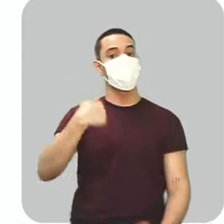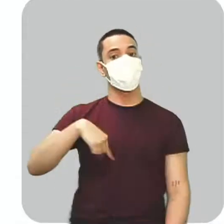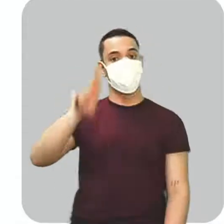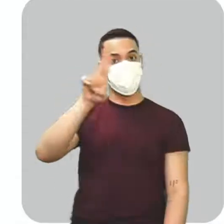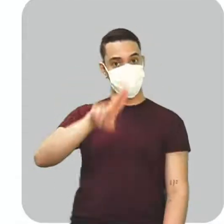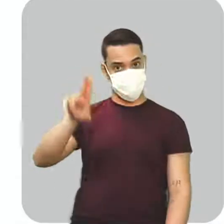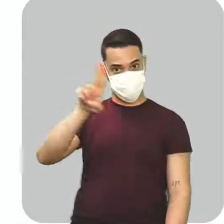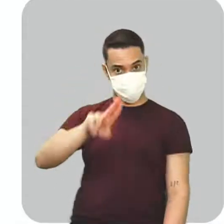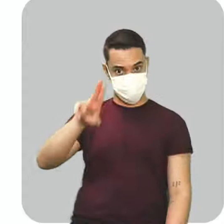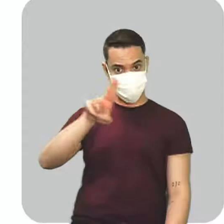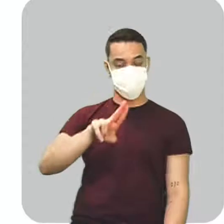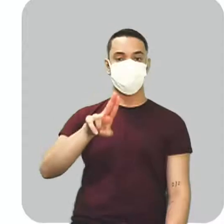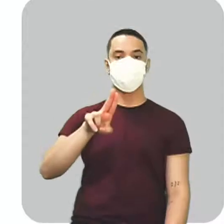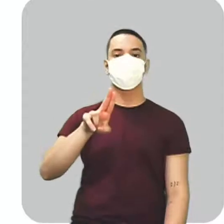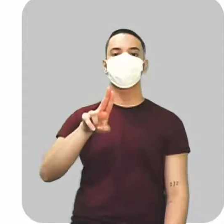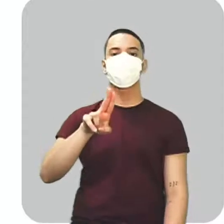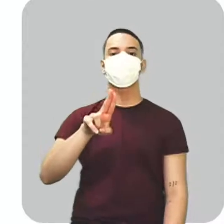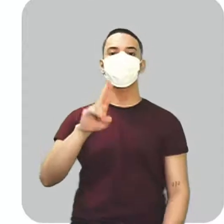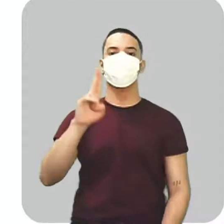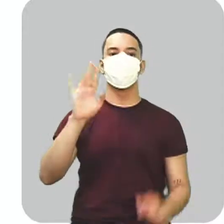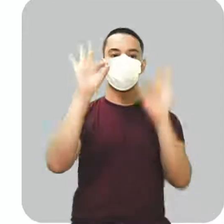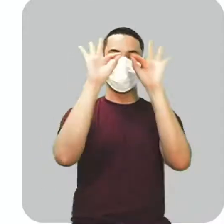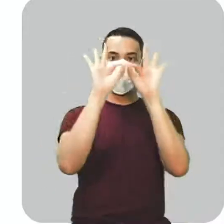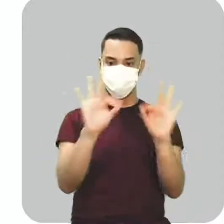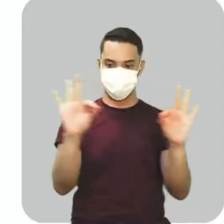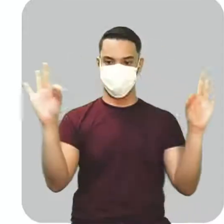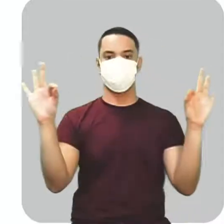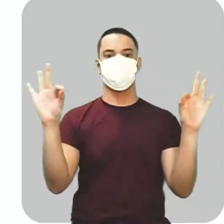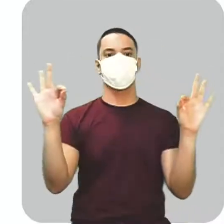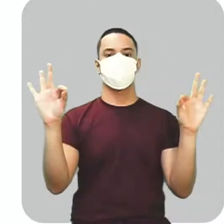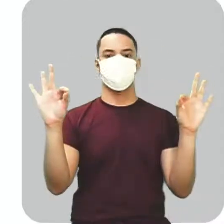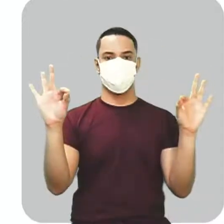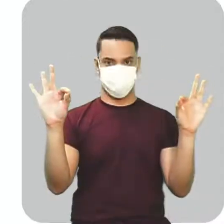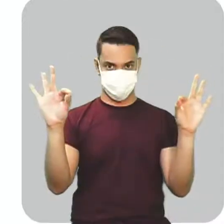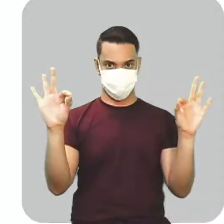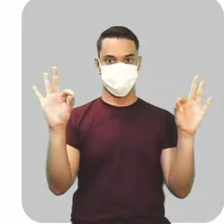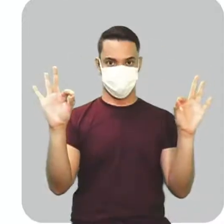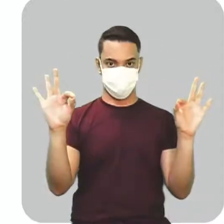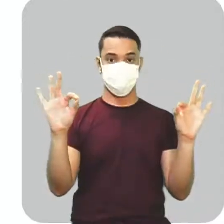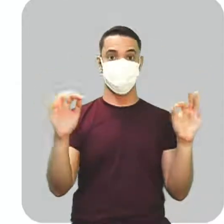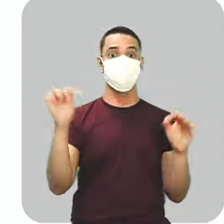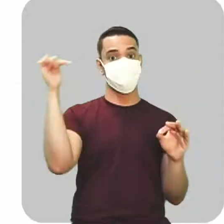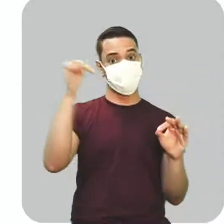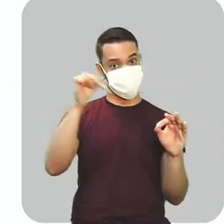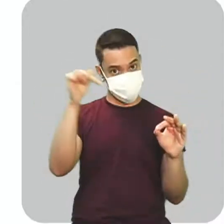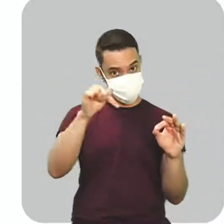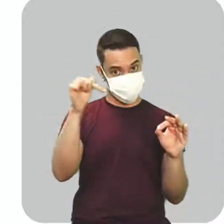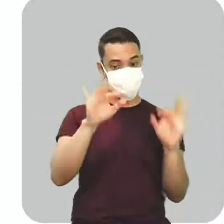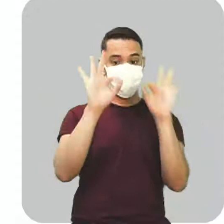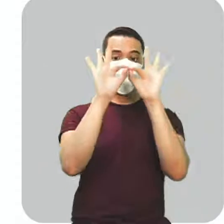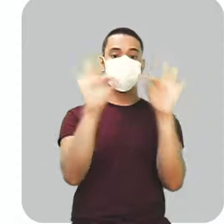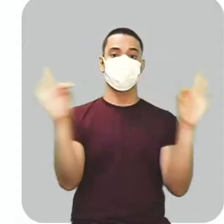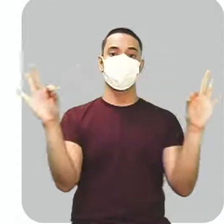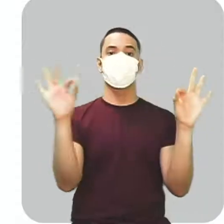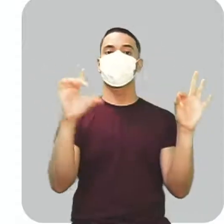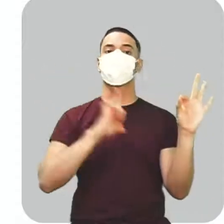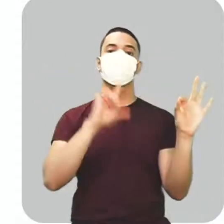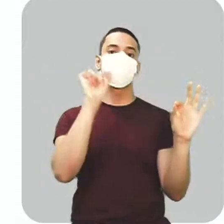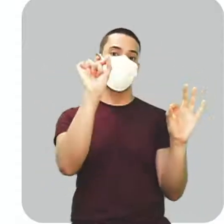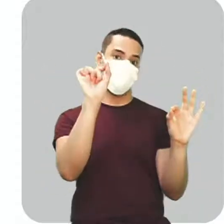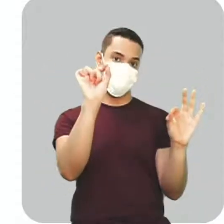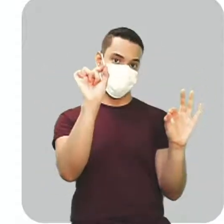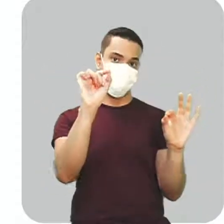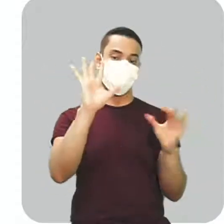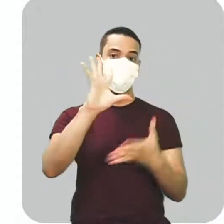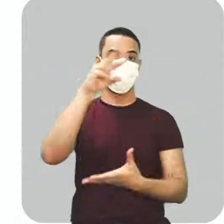voltando aqui à explicação. Quando eu tenho um período composto, né, por subordinação, e essa oração tiver função